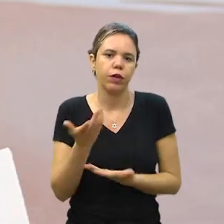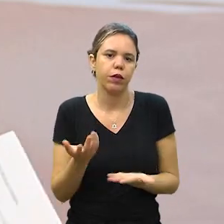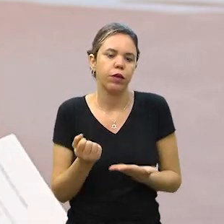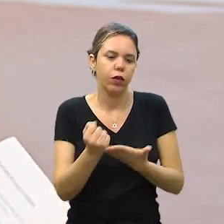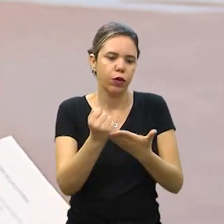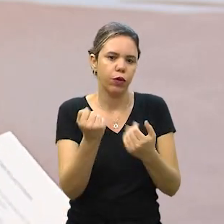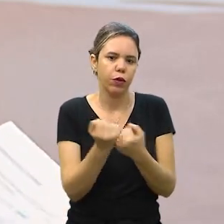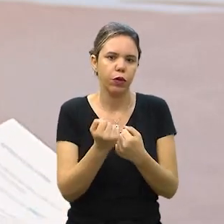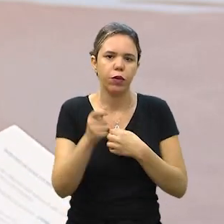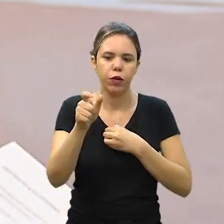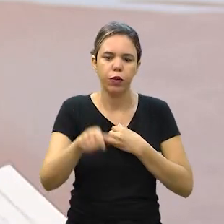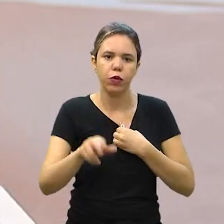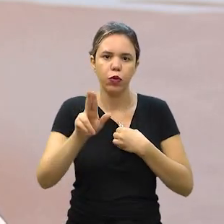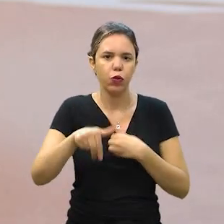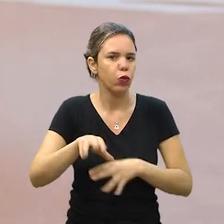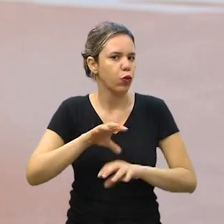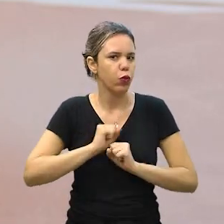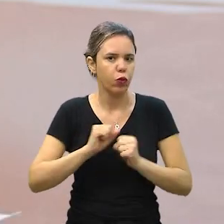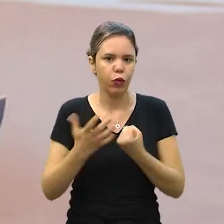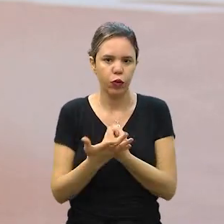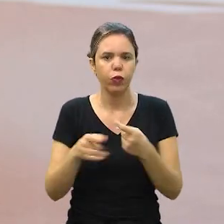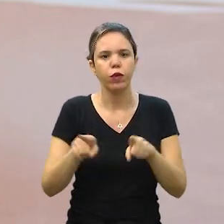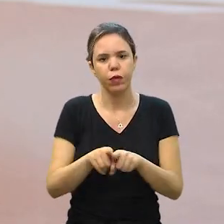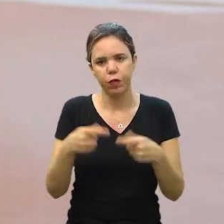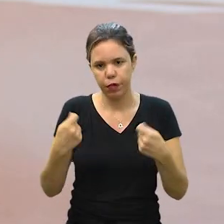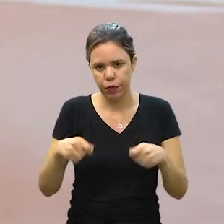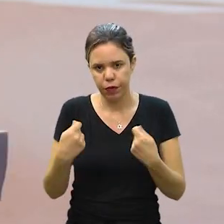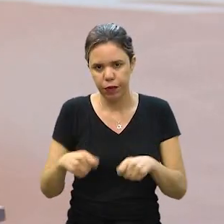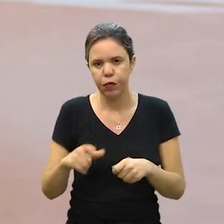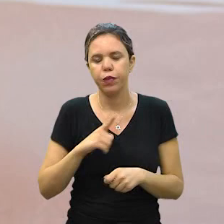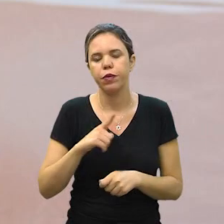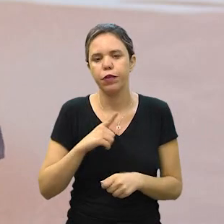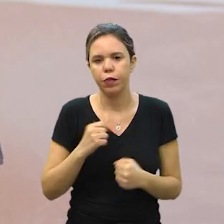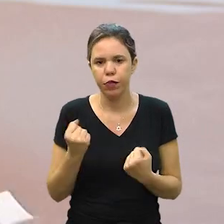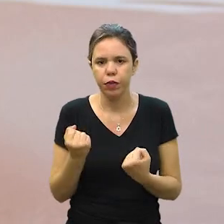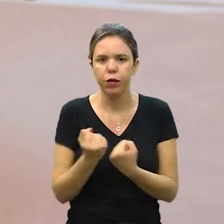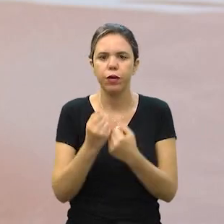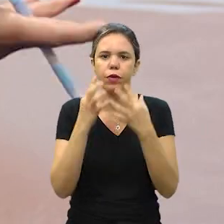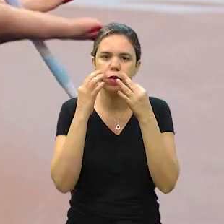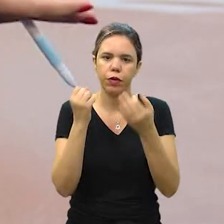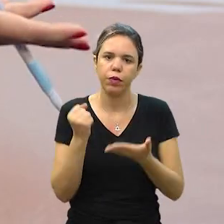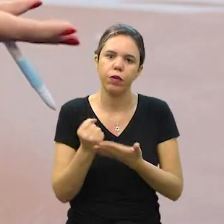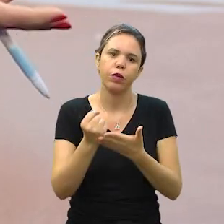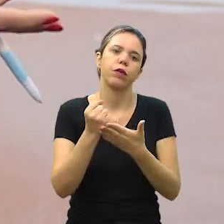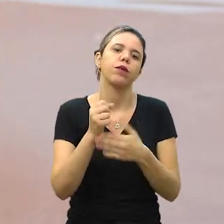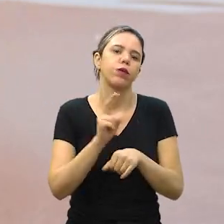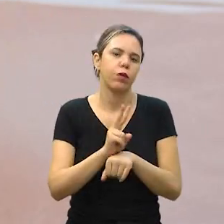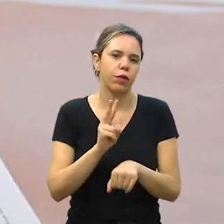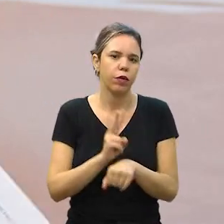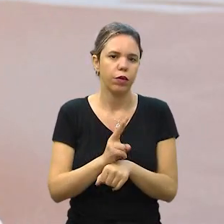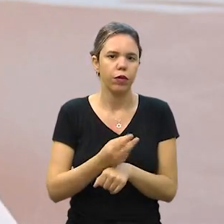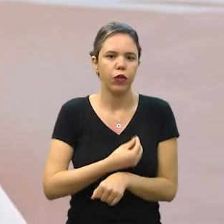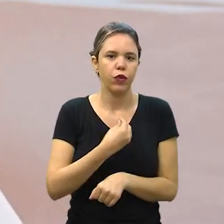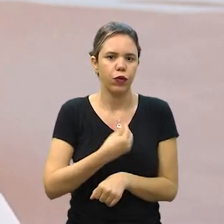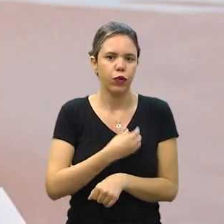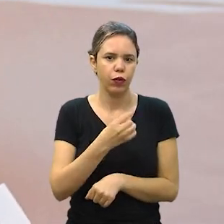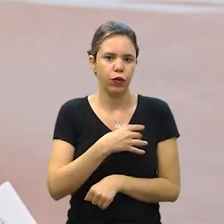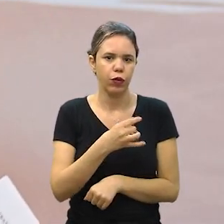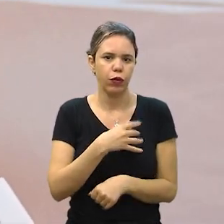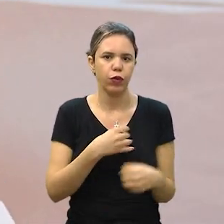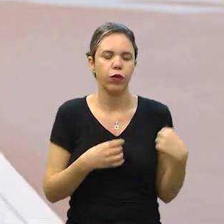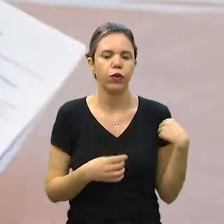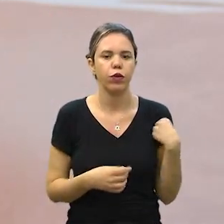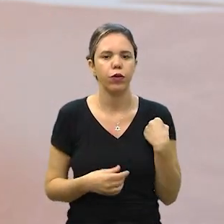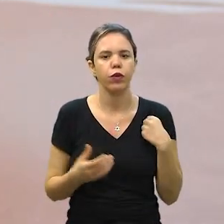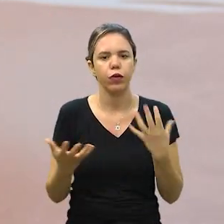Covid-19, mas para quem nunca pegou também precisa ter esse acolhimento, porque como você disse, né? A gente vive com medo,